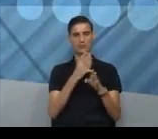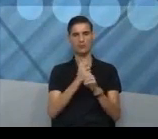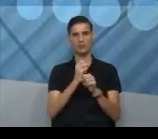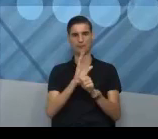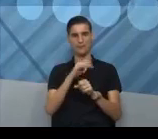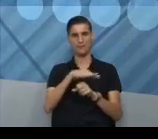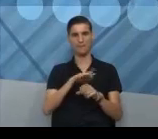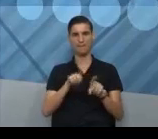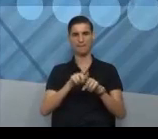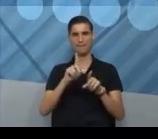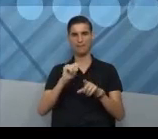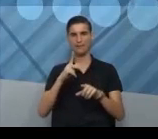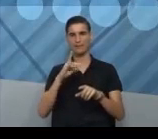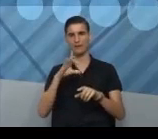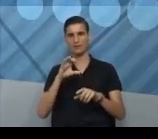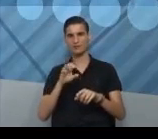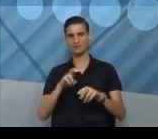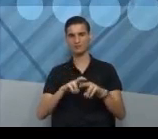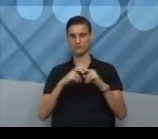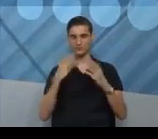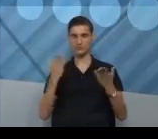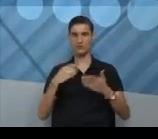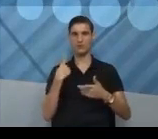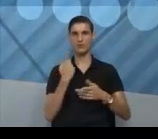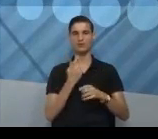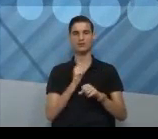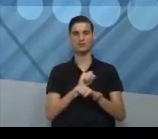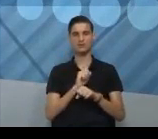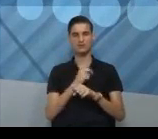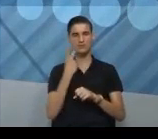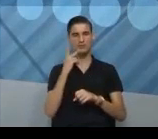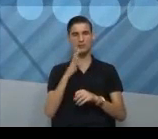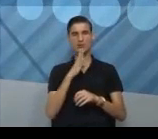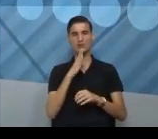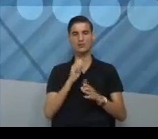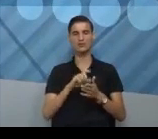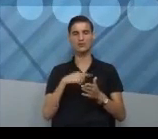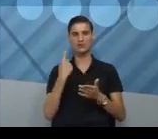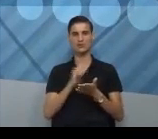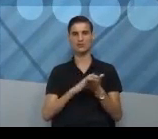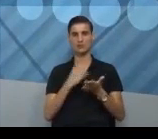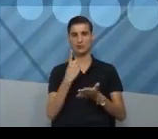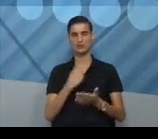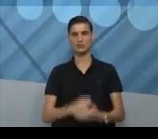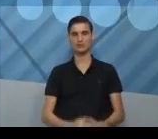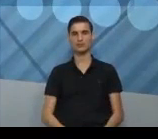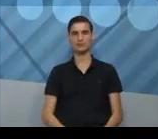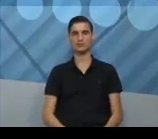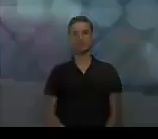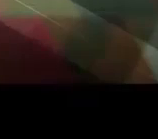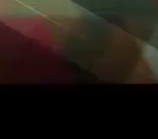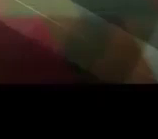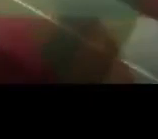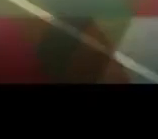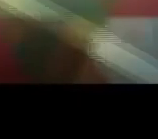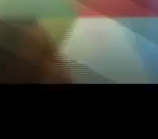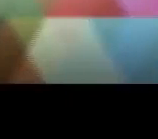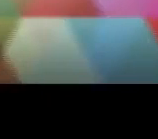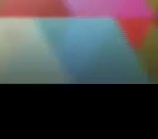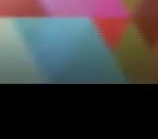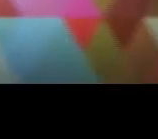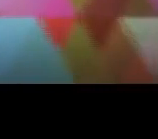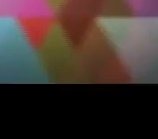e equação de Laplace. Então, agora eu espero você para conhecer a nossa primeira situação-problema.